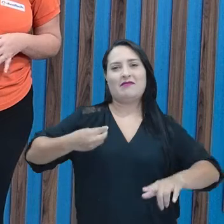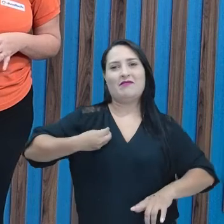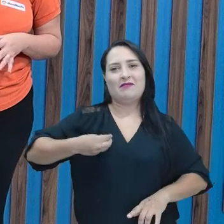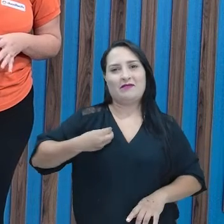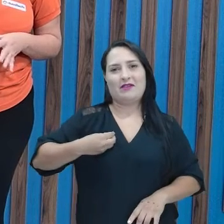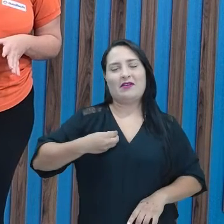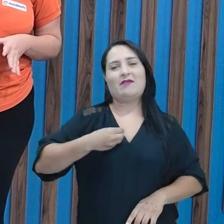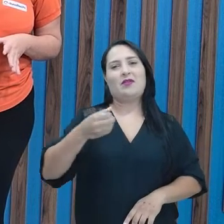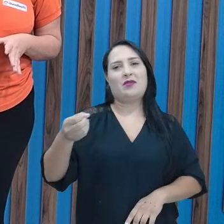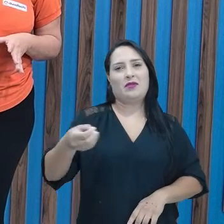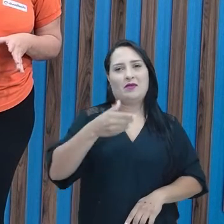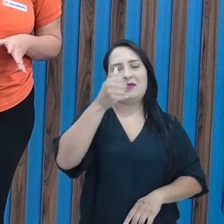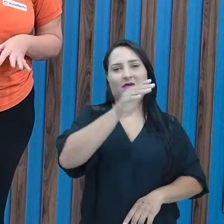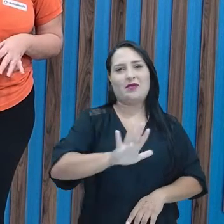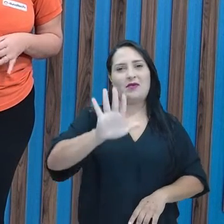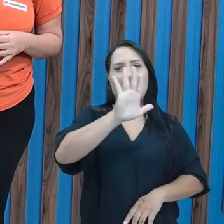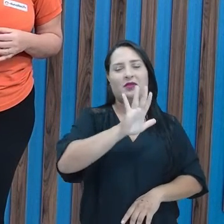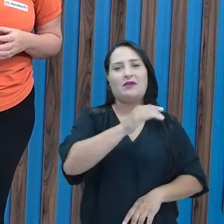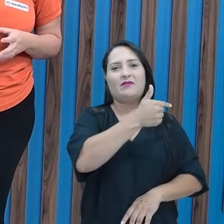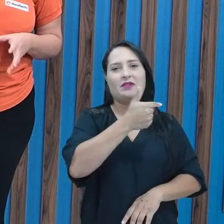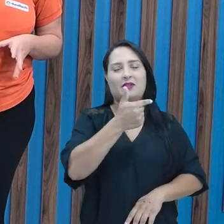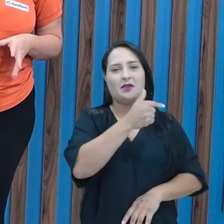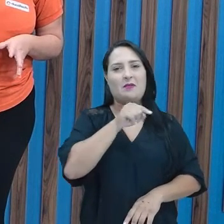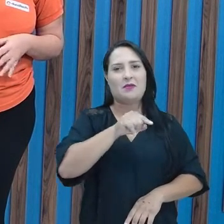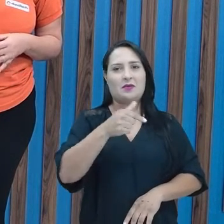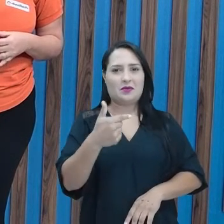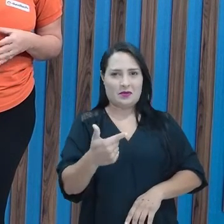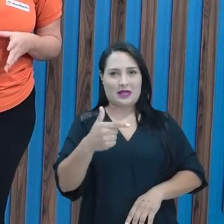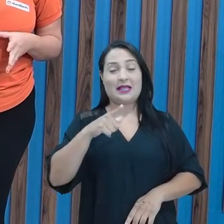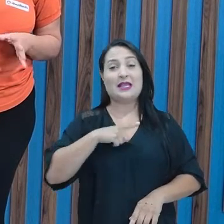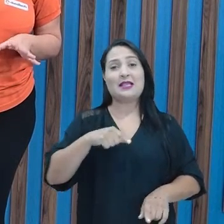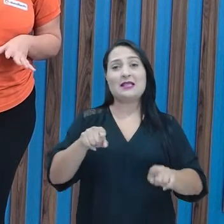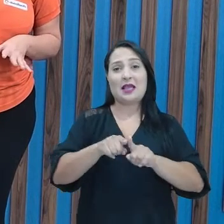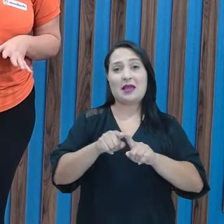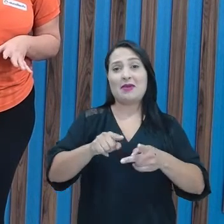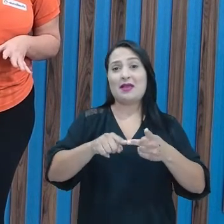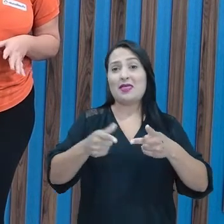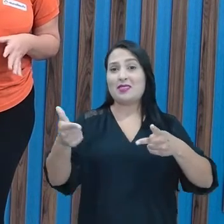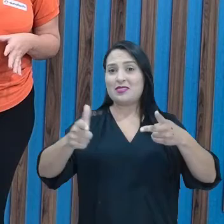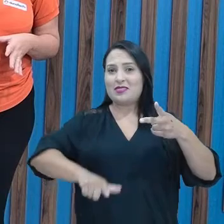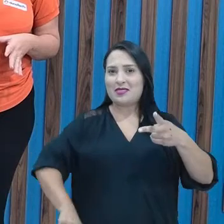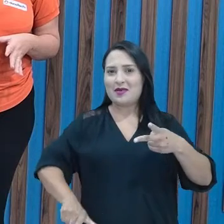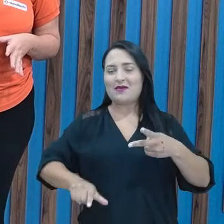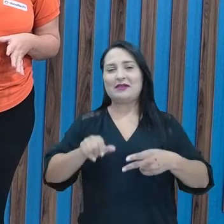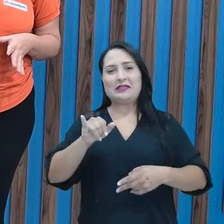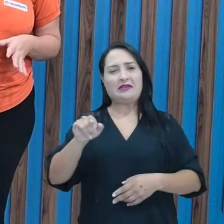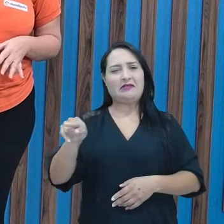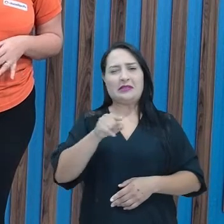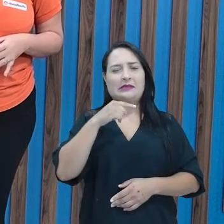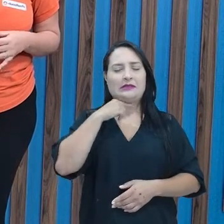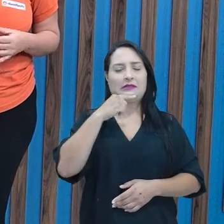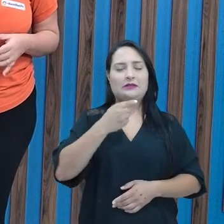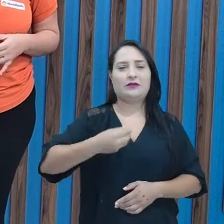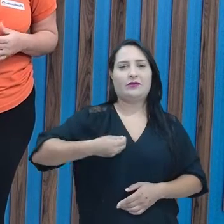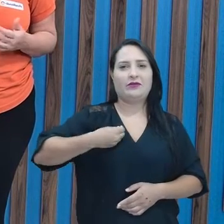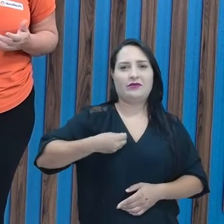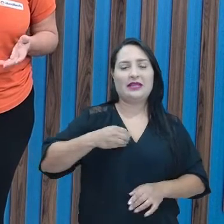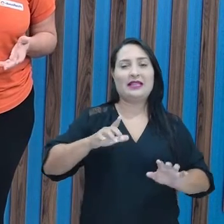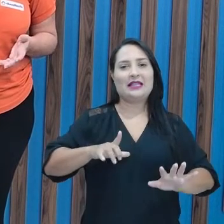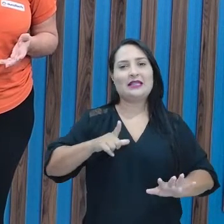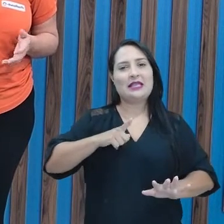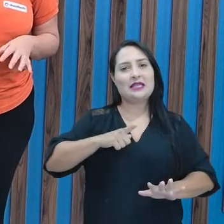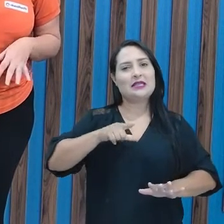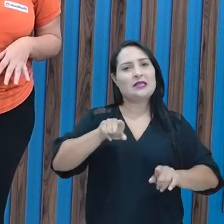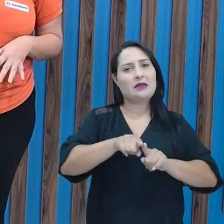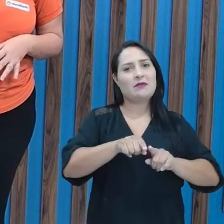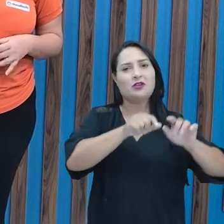canal 22.2. Tem ainda também a reprise, caso você não consiga acompanhar o ao vivo. Nós temos o